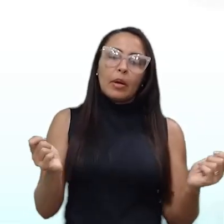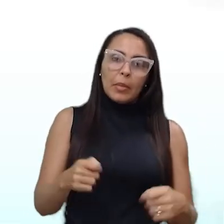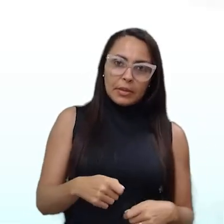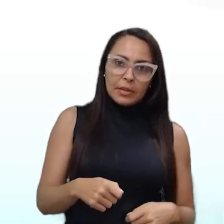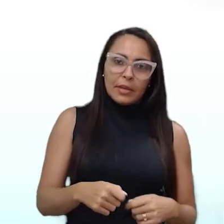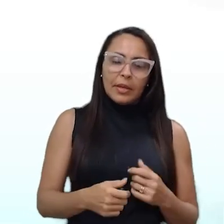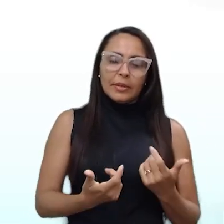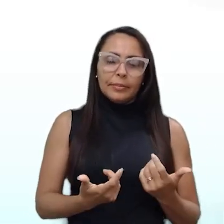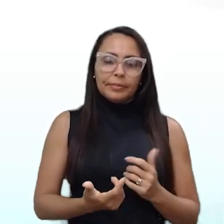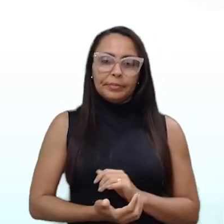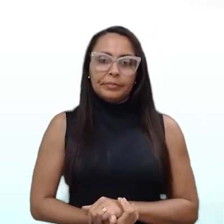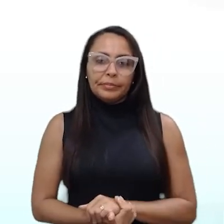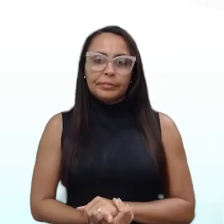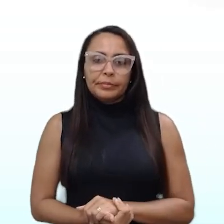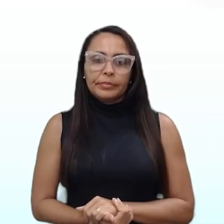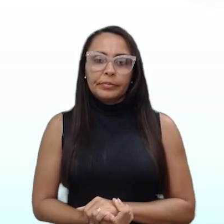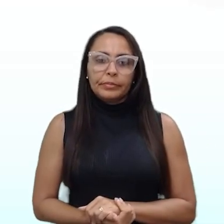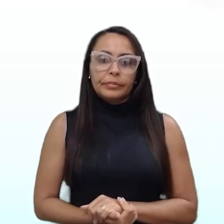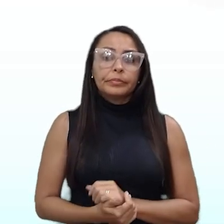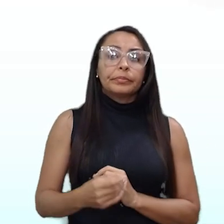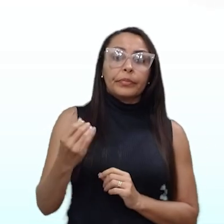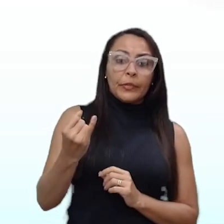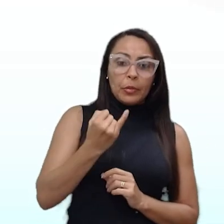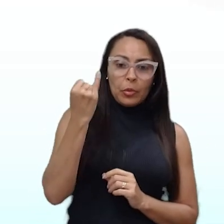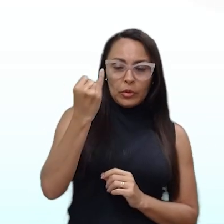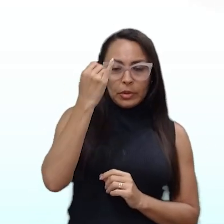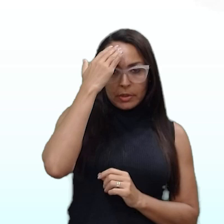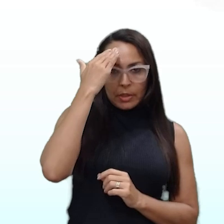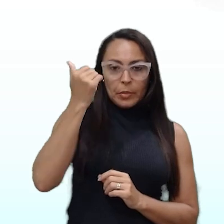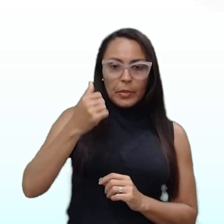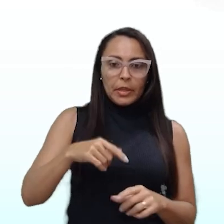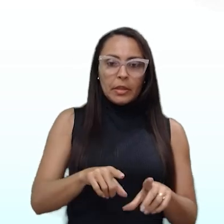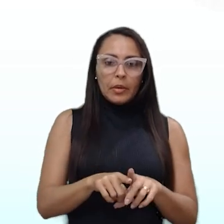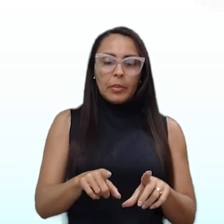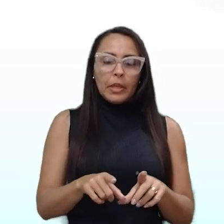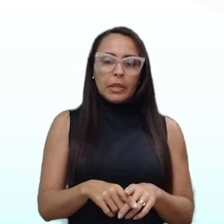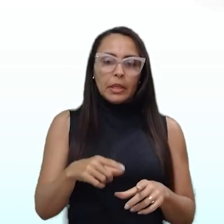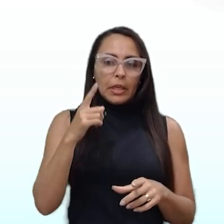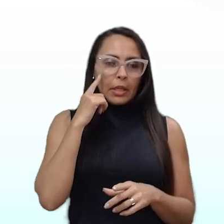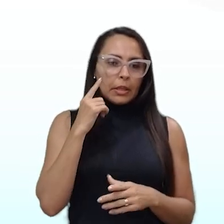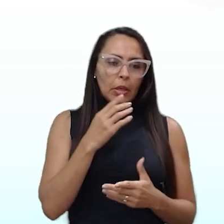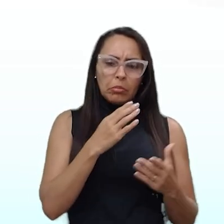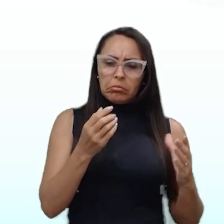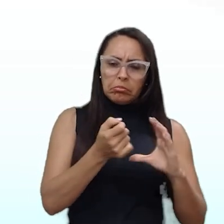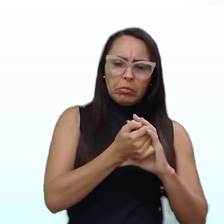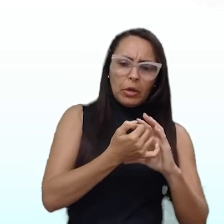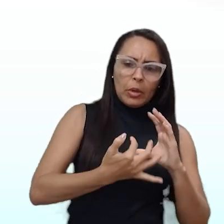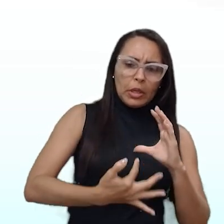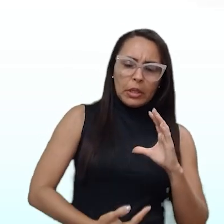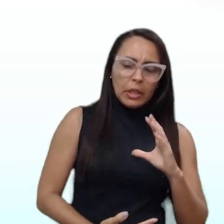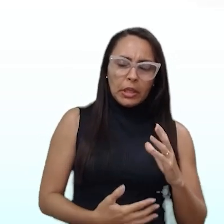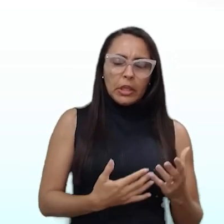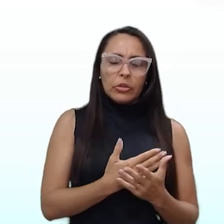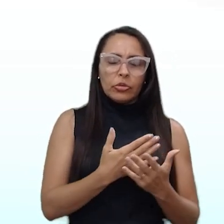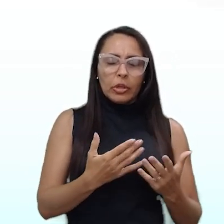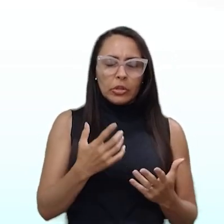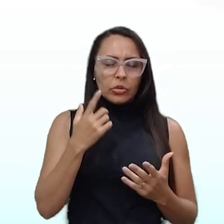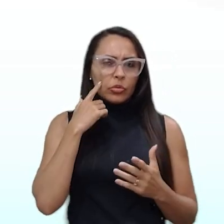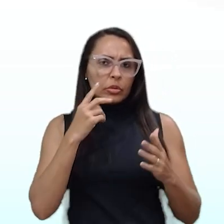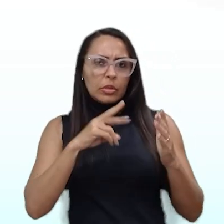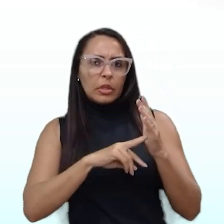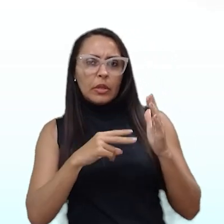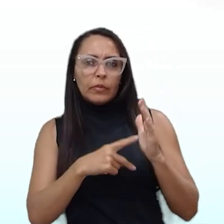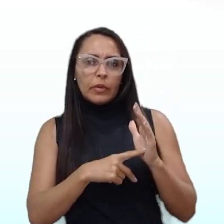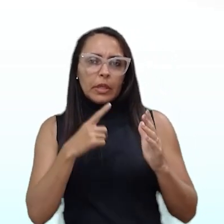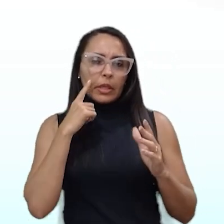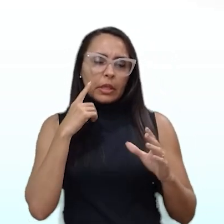capacidade térmica, tá bom? Muito bem, é importante saber que essa capacidade térmica não é uma característica do corpo, isso quer dizer que